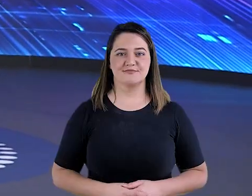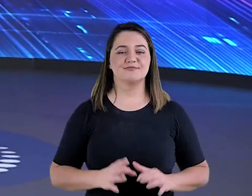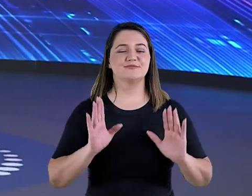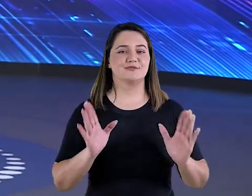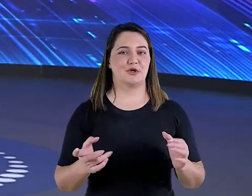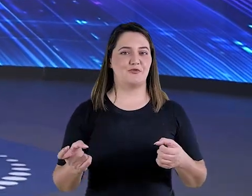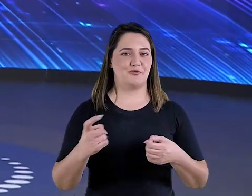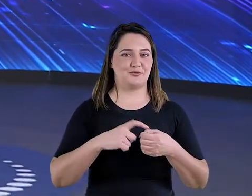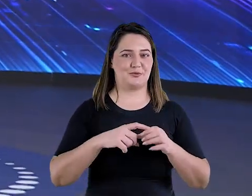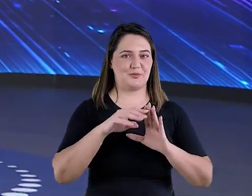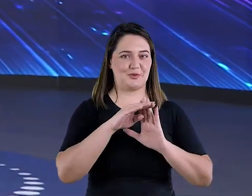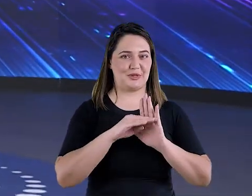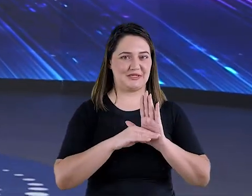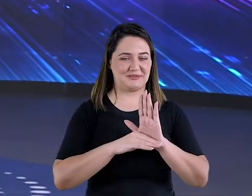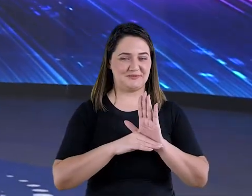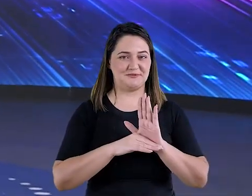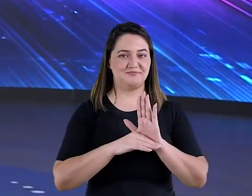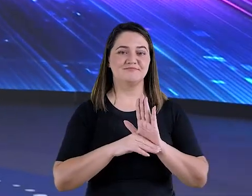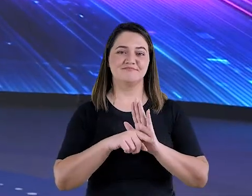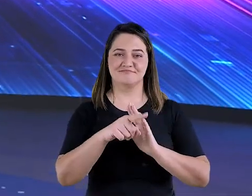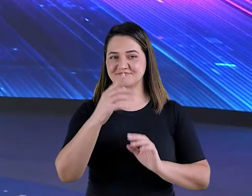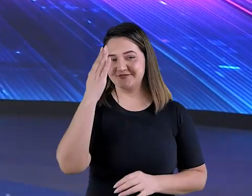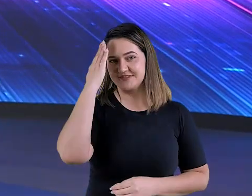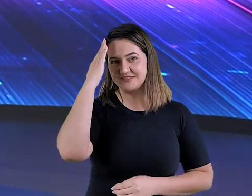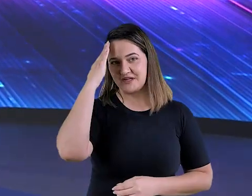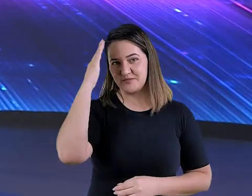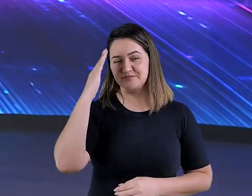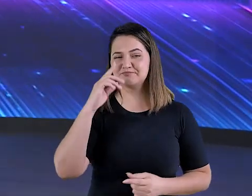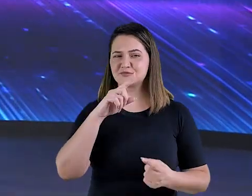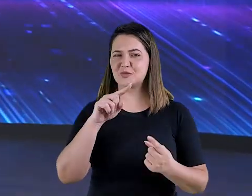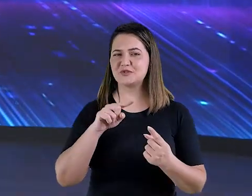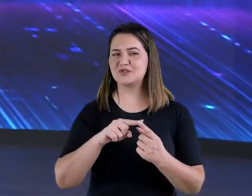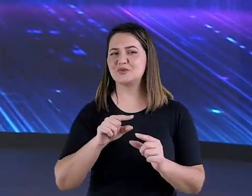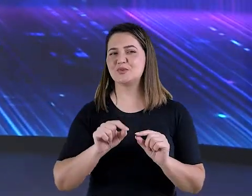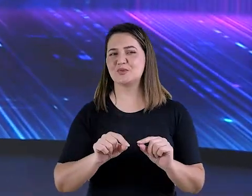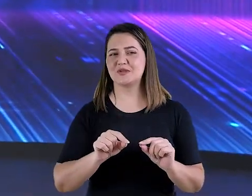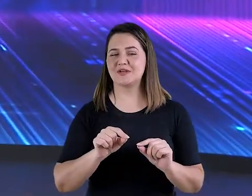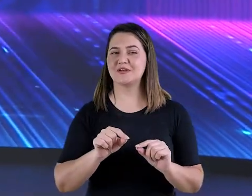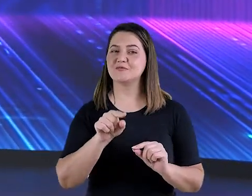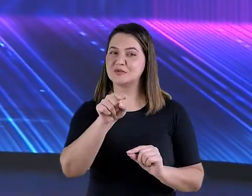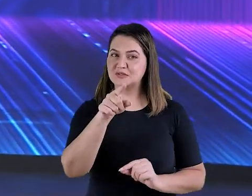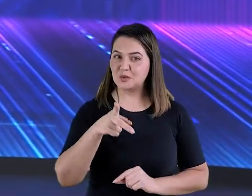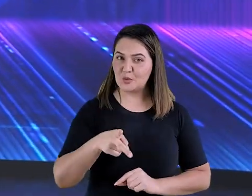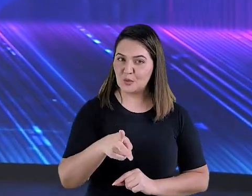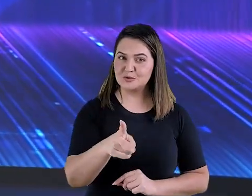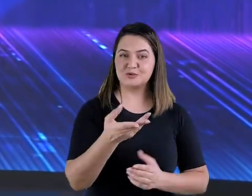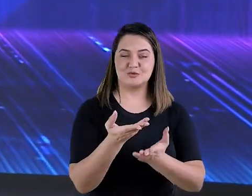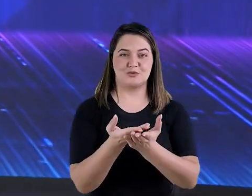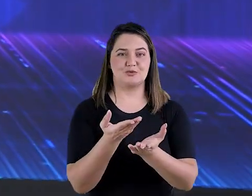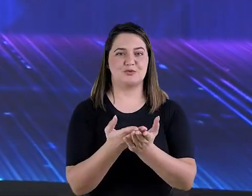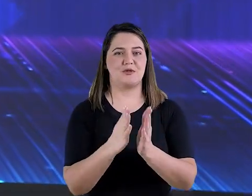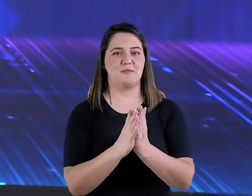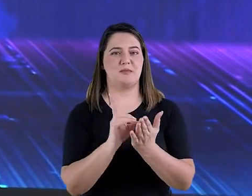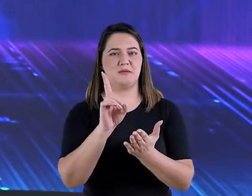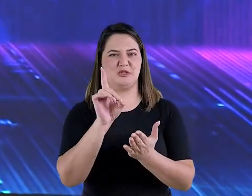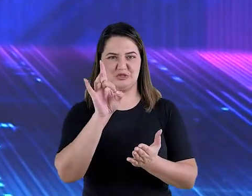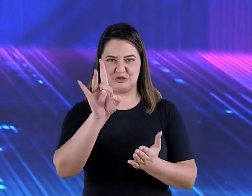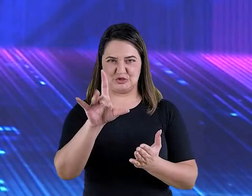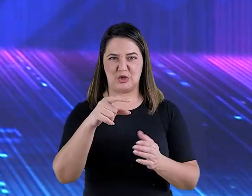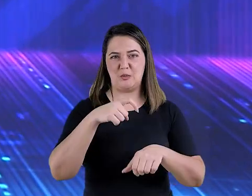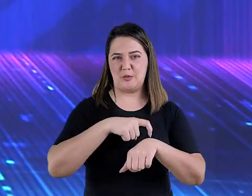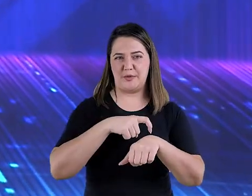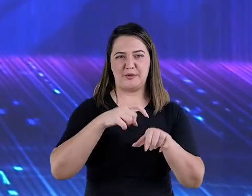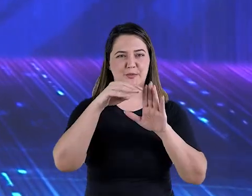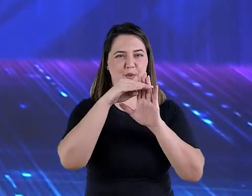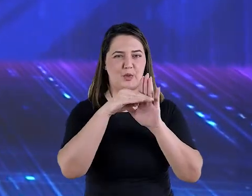Já estamos de volta com o programa Arena do Futuro e você sabe que um dos nossos objetivos aqui é que você continue estudando a Bíblia. Não é